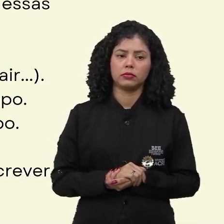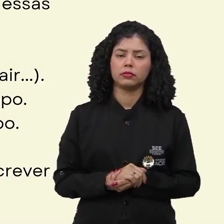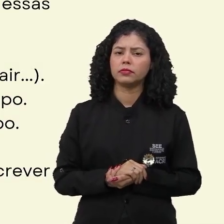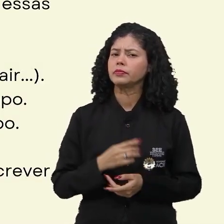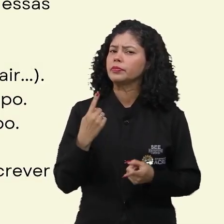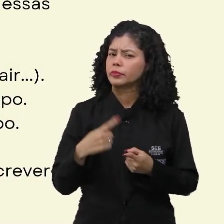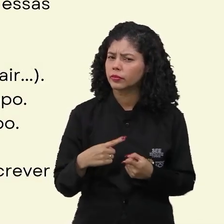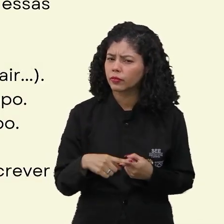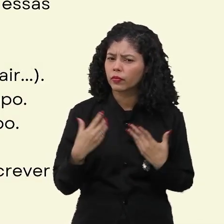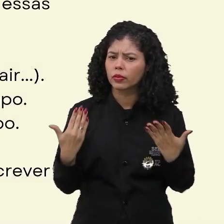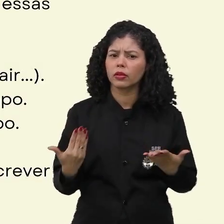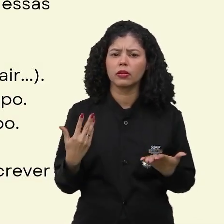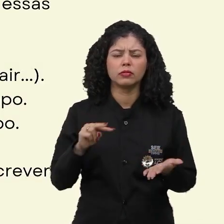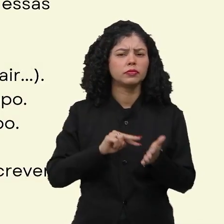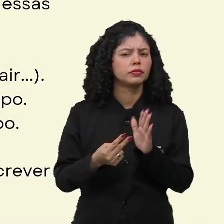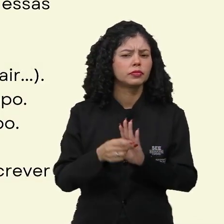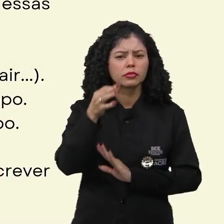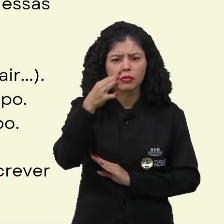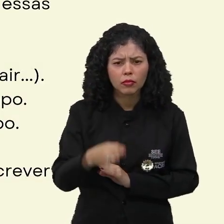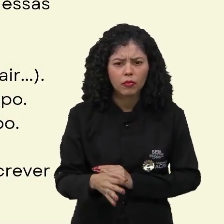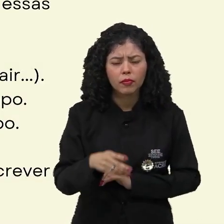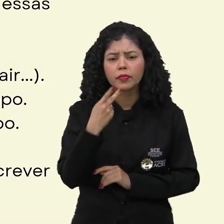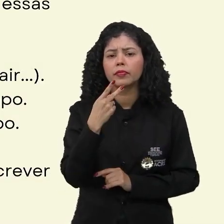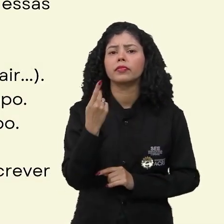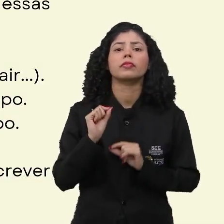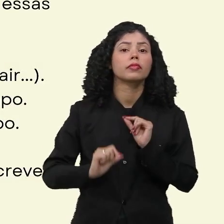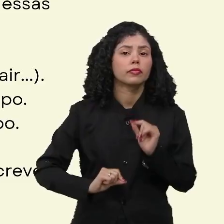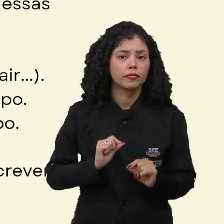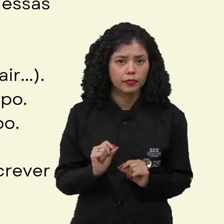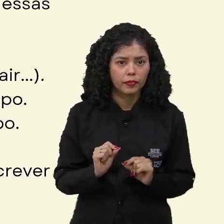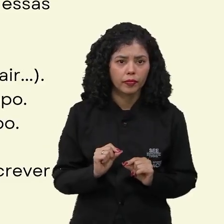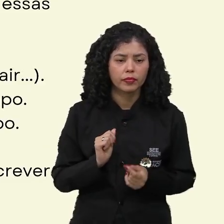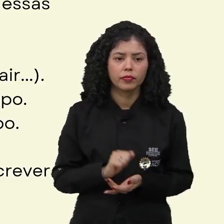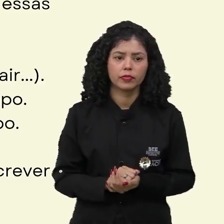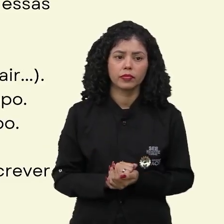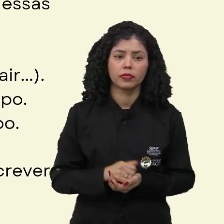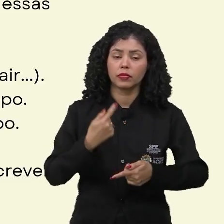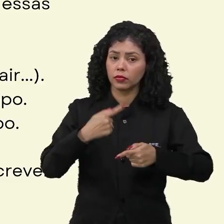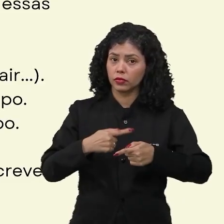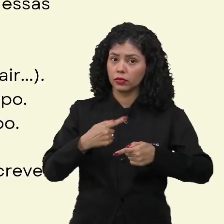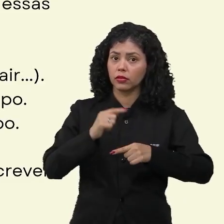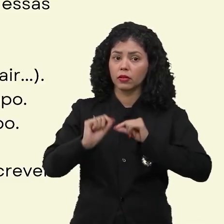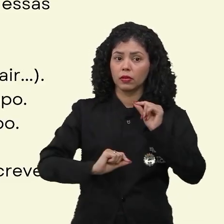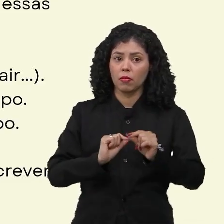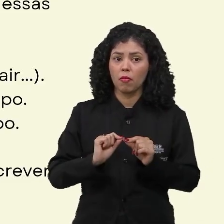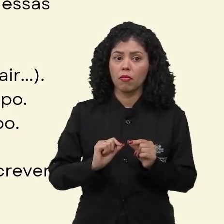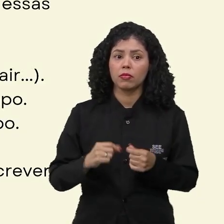Por quê? O que é correto? O que é que a gramática fala? A gramática